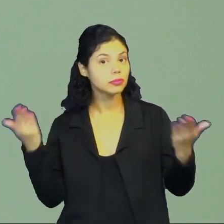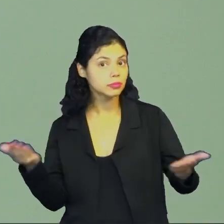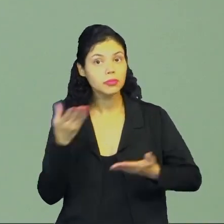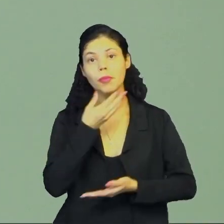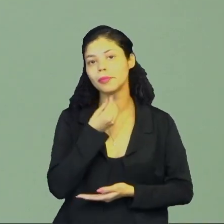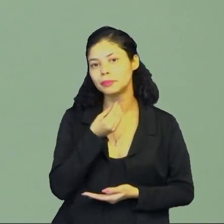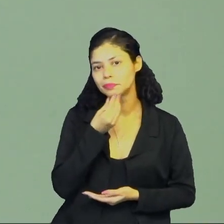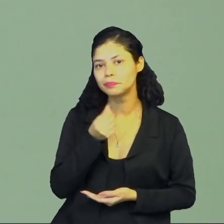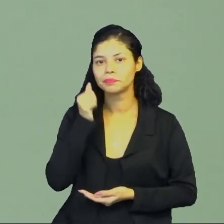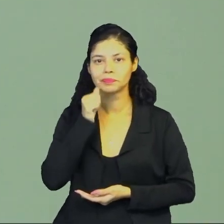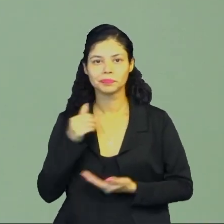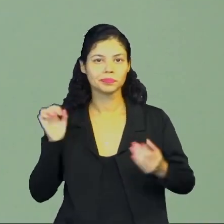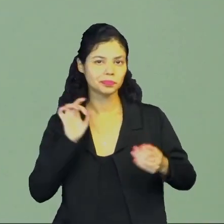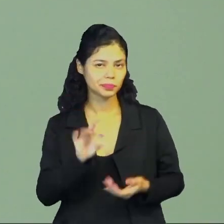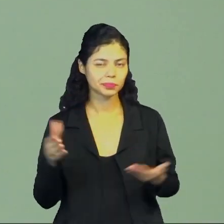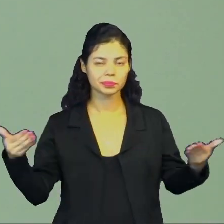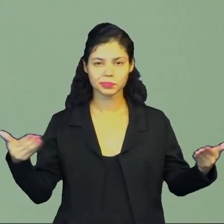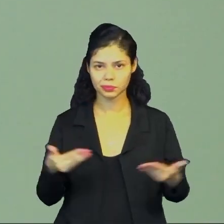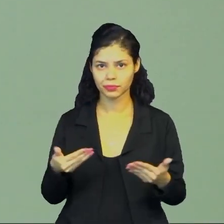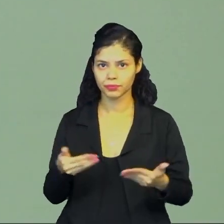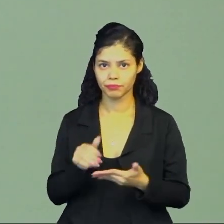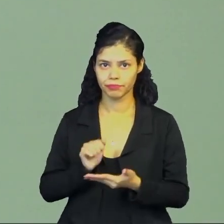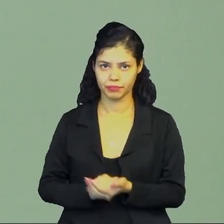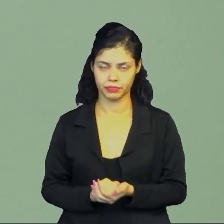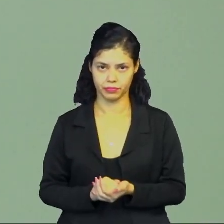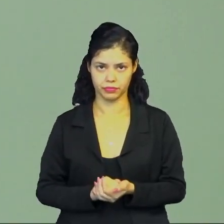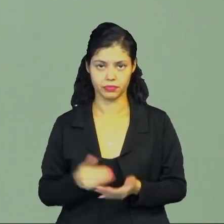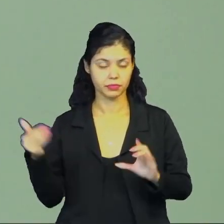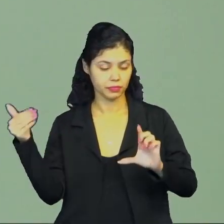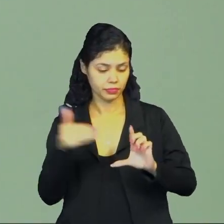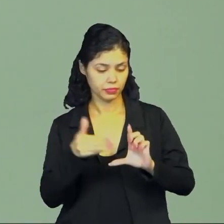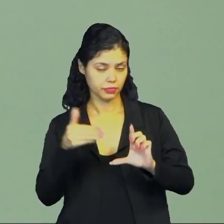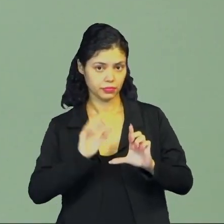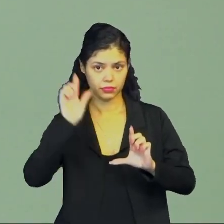Então, meninas e meninos, por hoje é só. Para ter